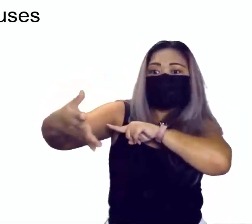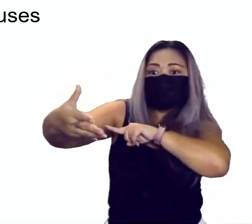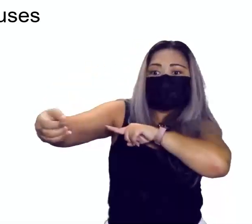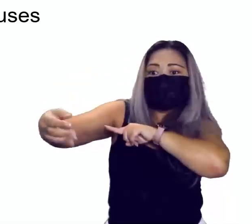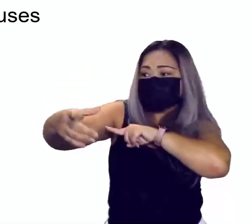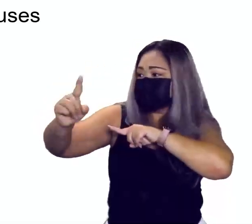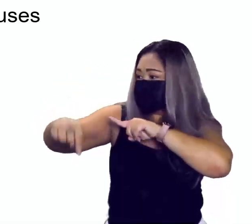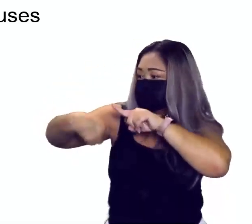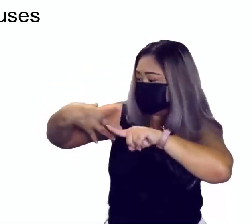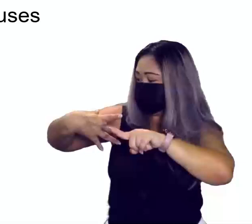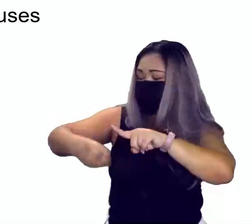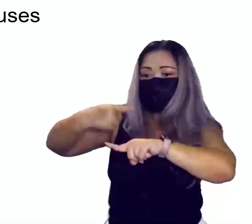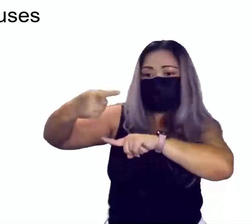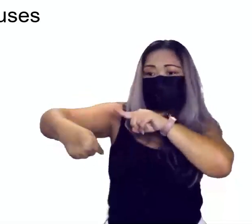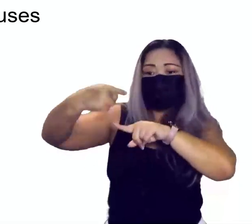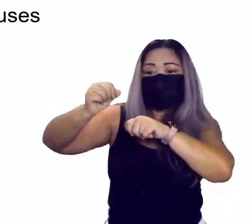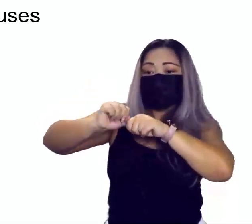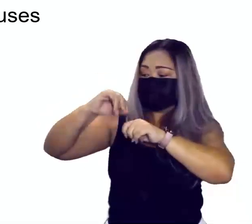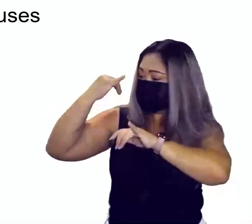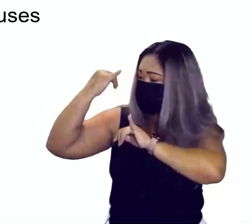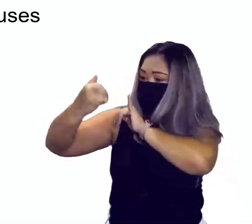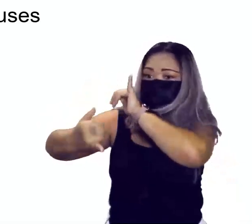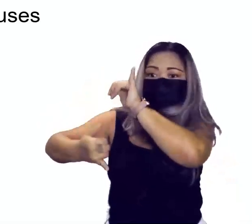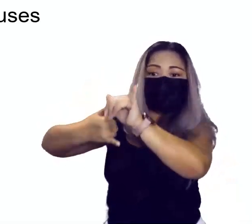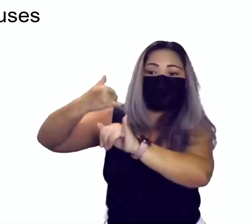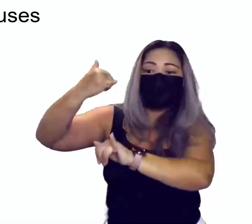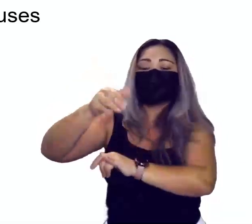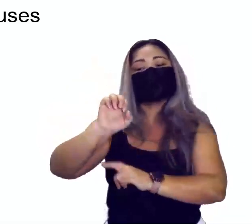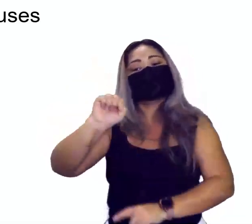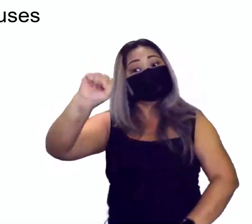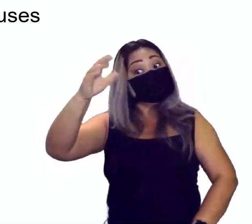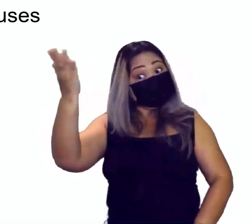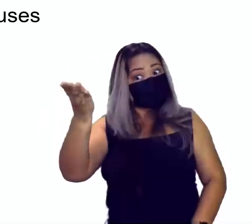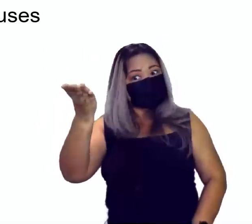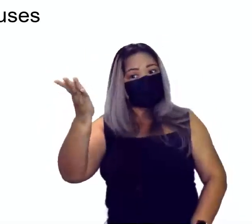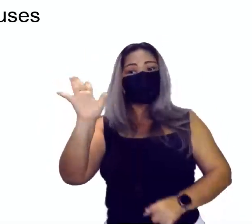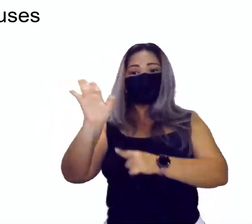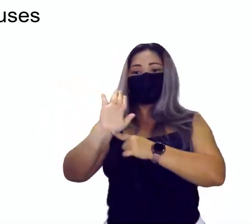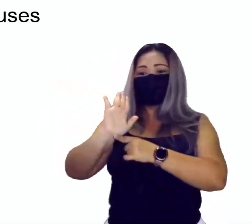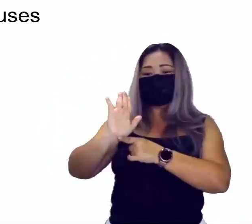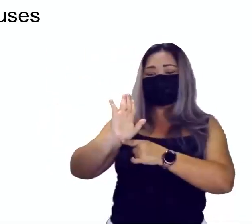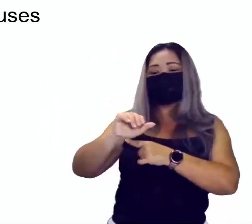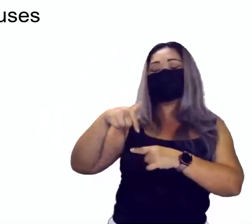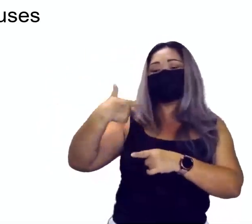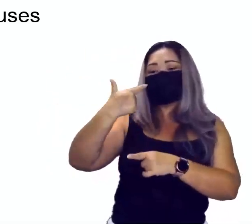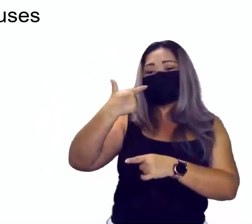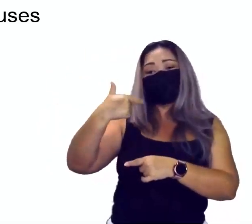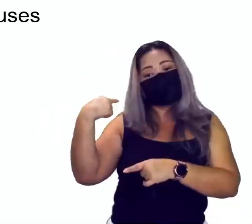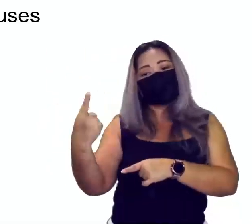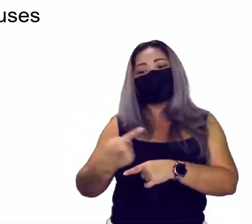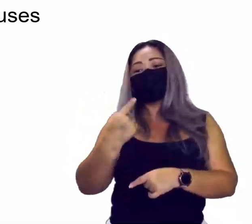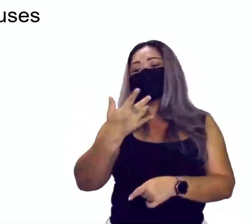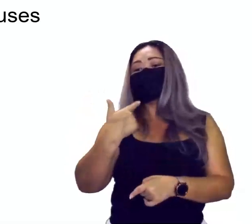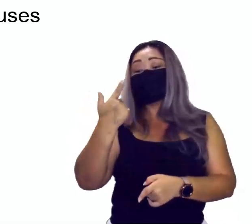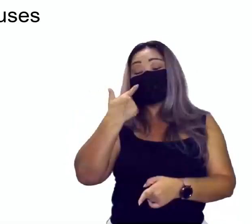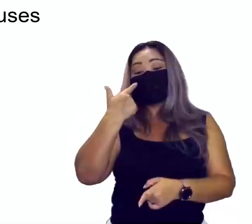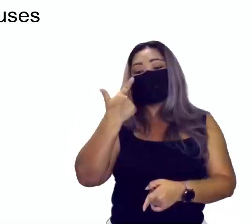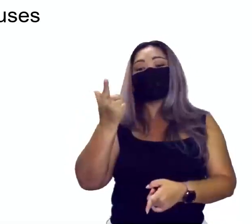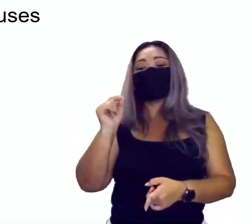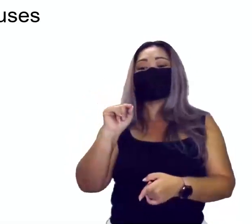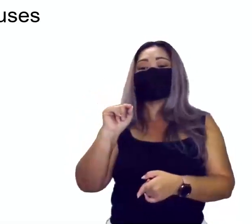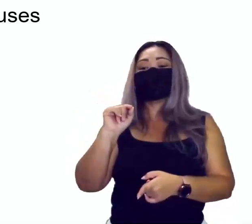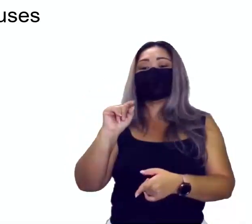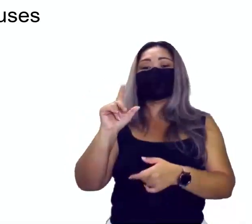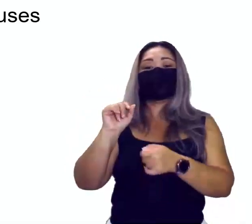novas a história de seus deuses e heróis. Até hoje, através do filme, nós verificamos isso, né? Um texto